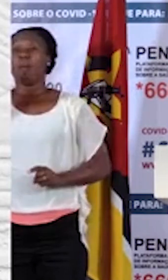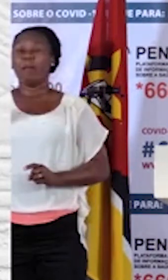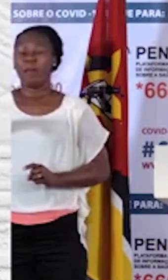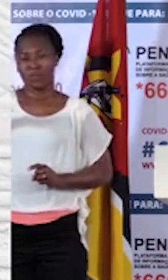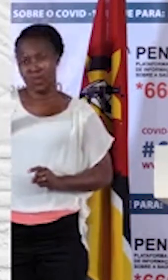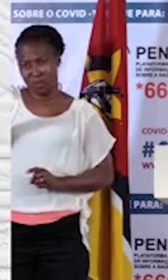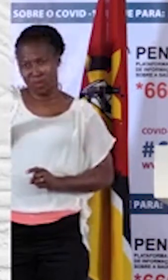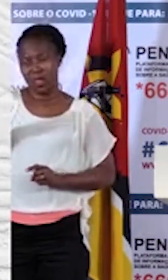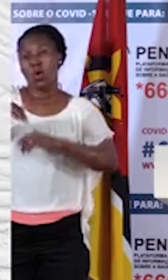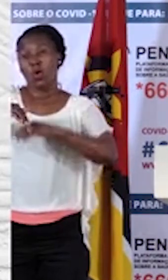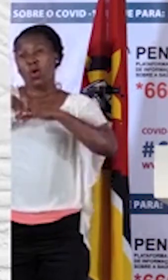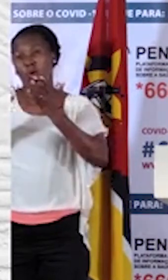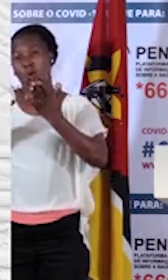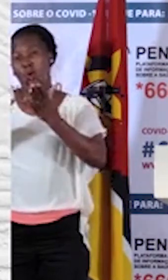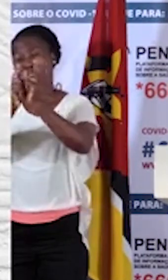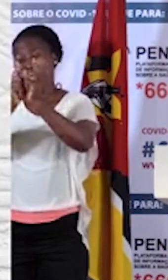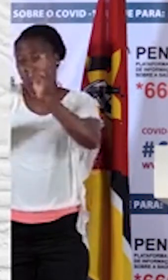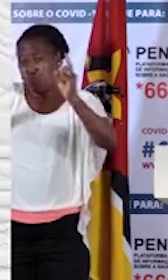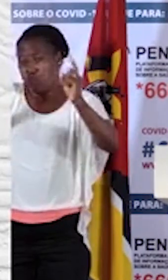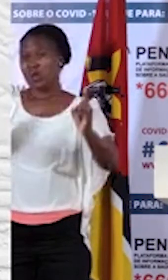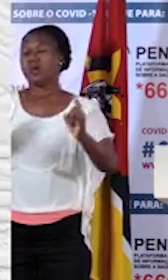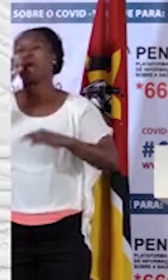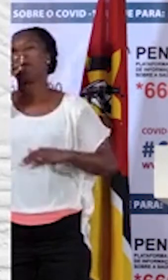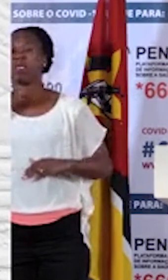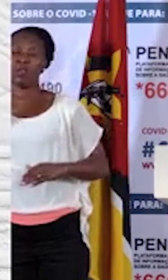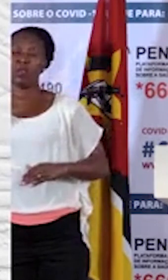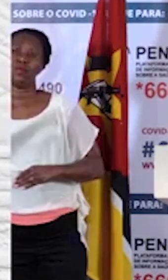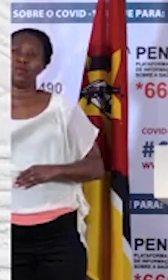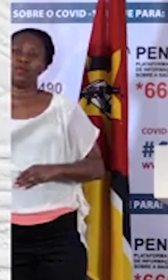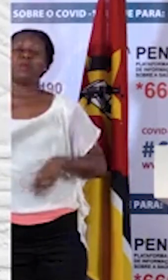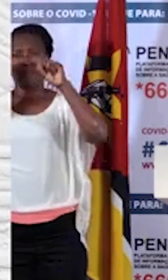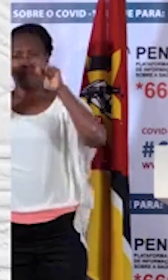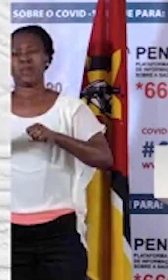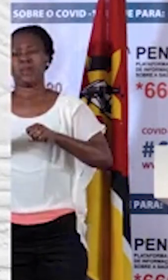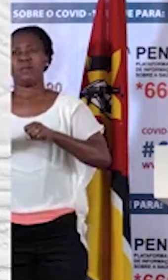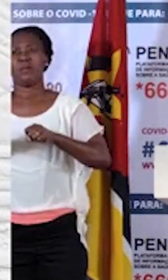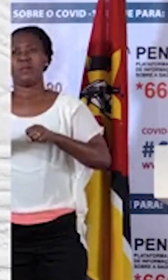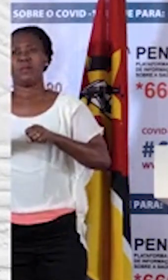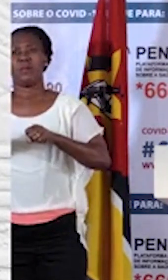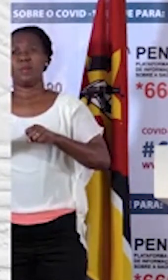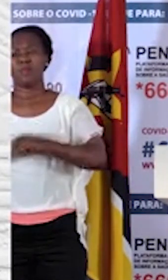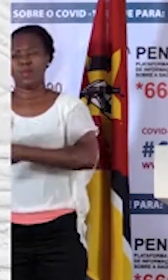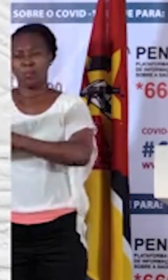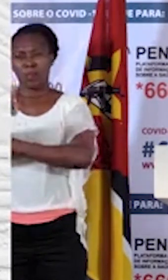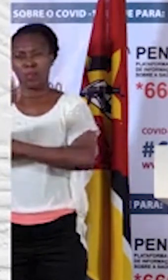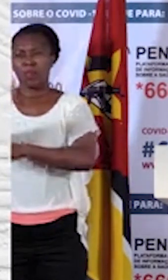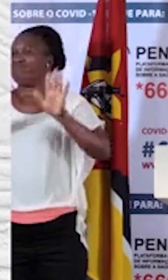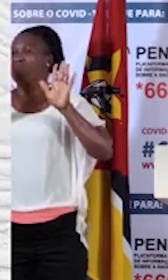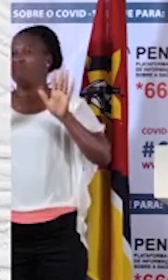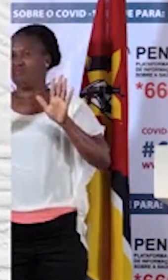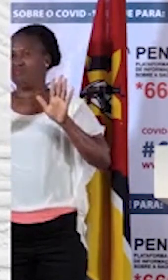mais, aconselhamos. Temos que evitar apertar as mãos,